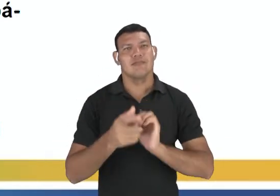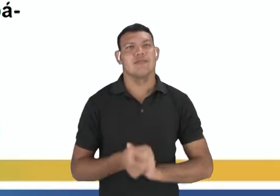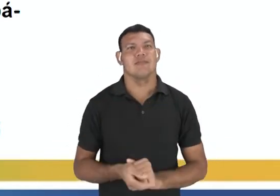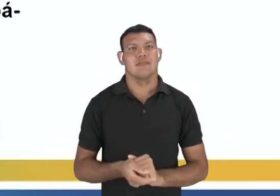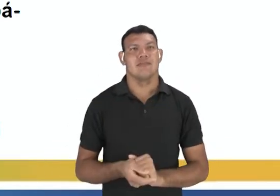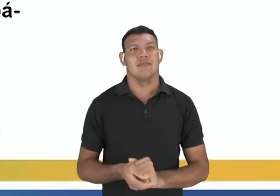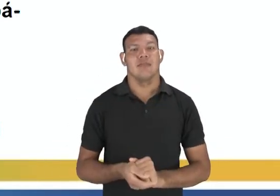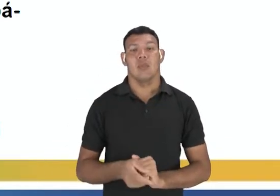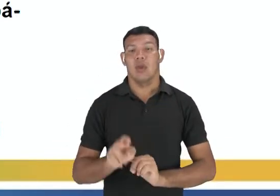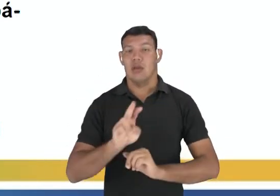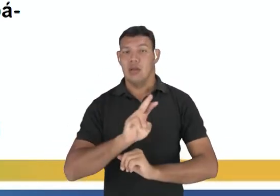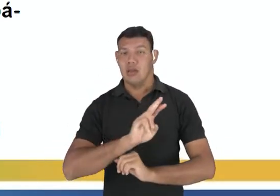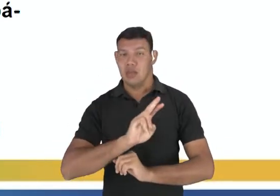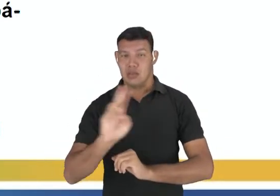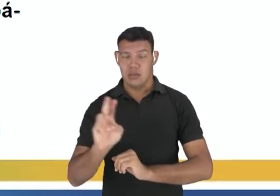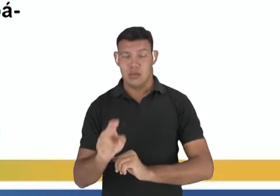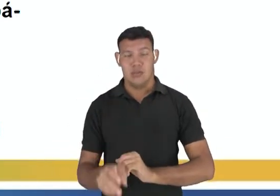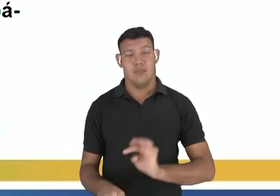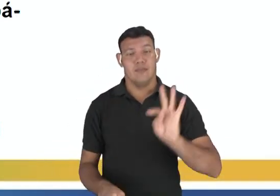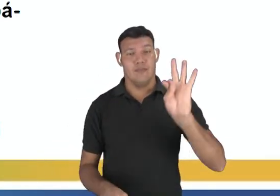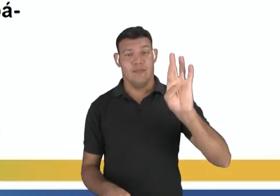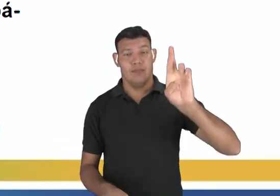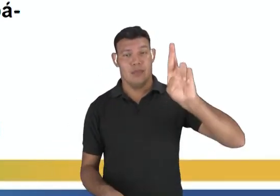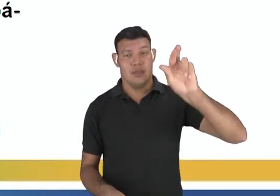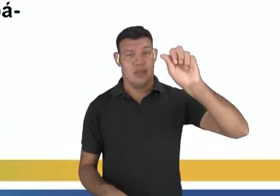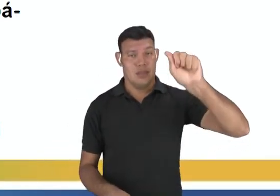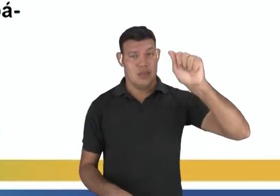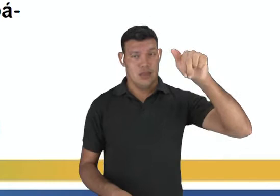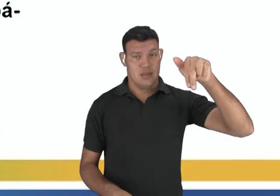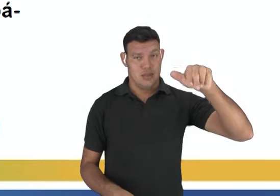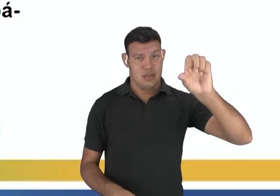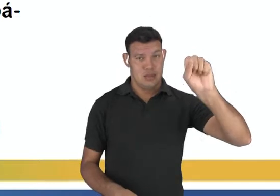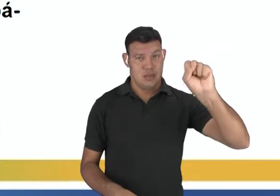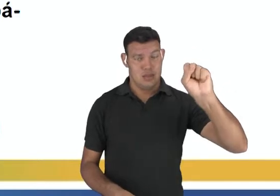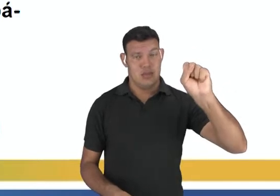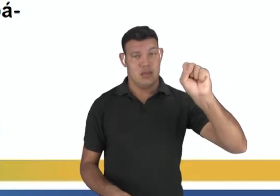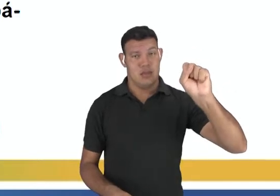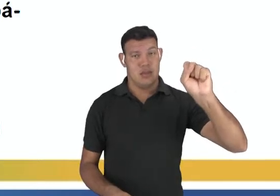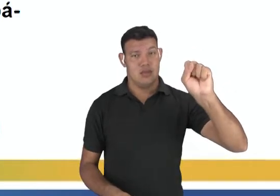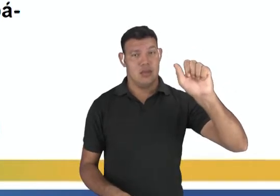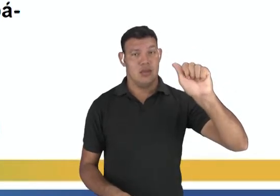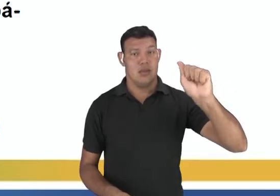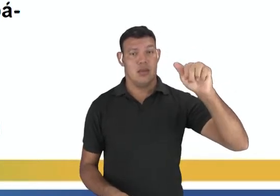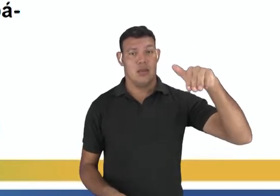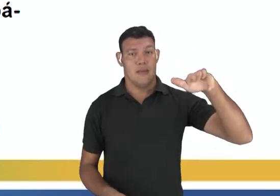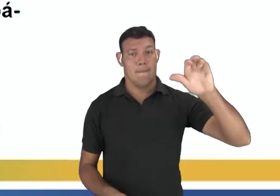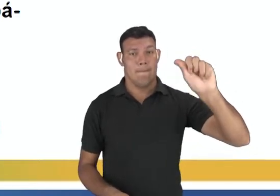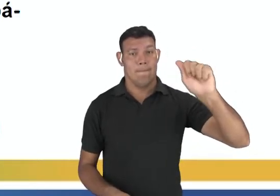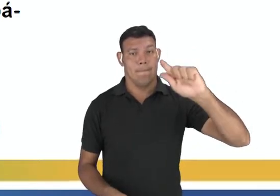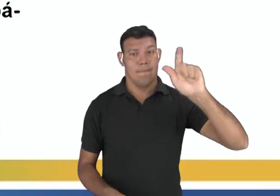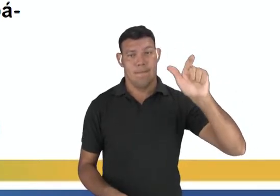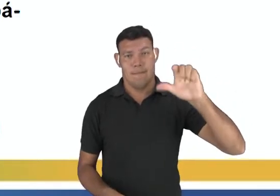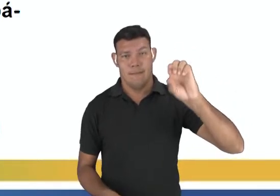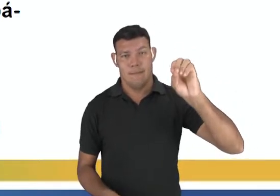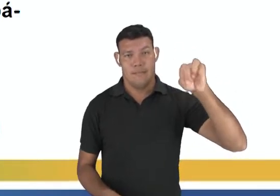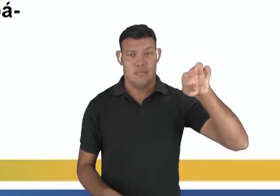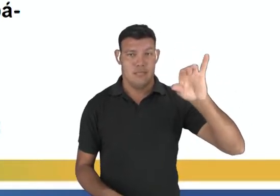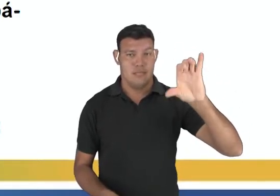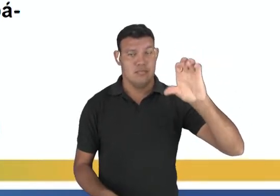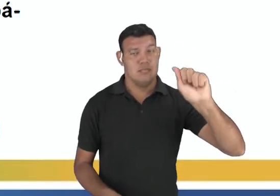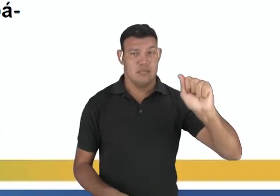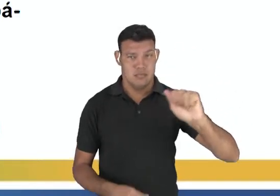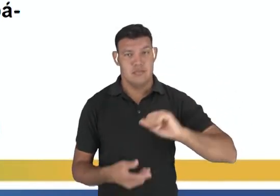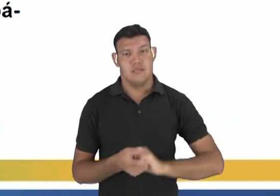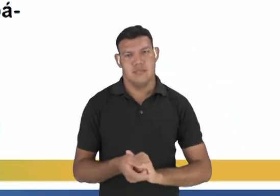chamada Transamazônica. Então, uma grande estrada cortando o coração